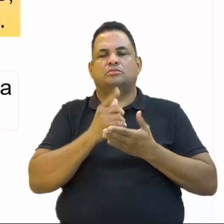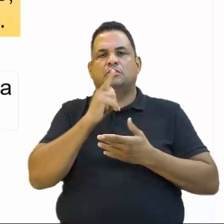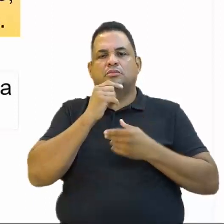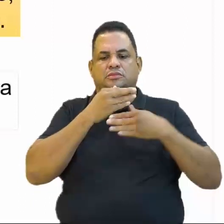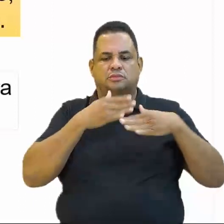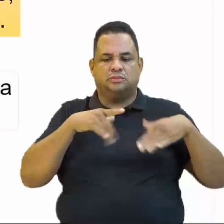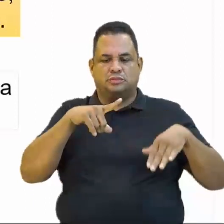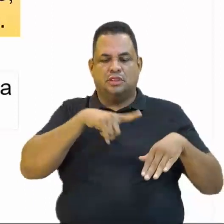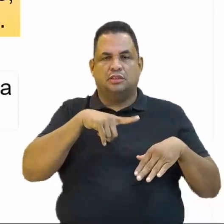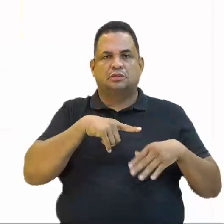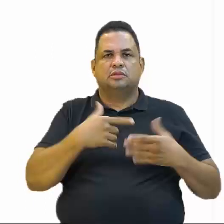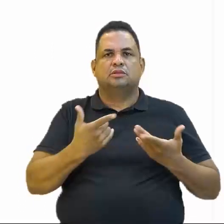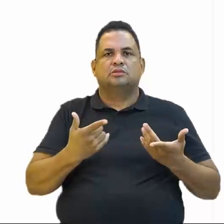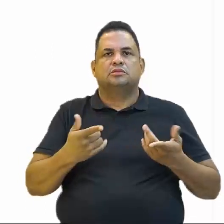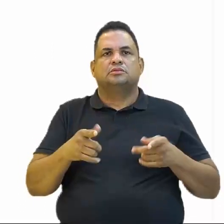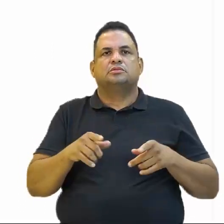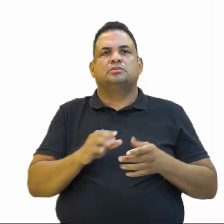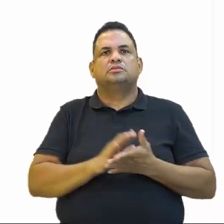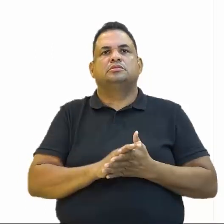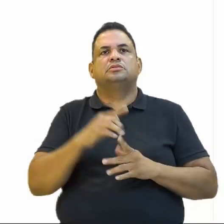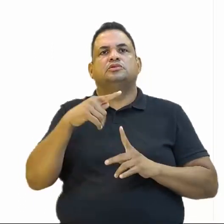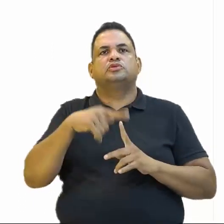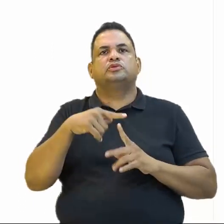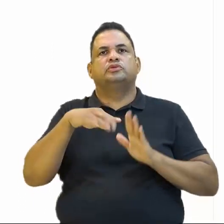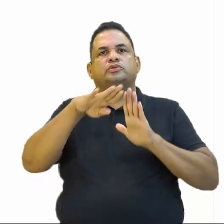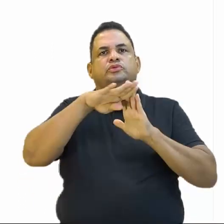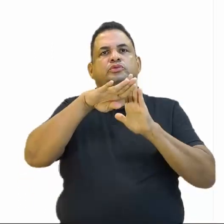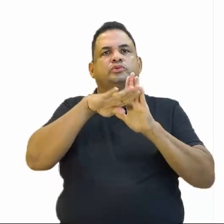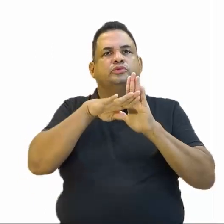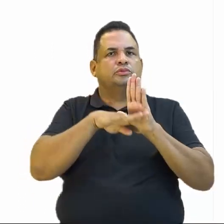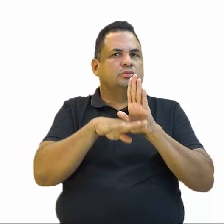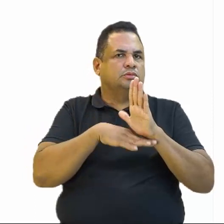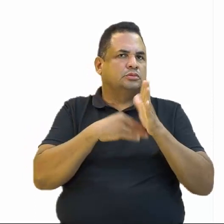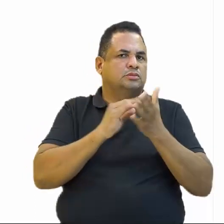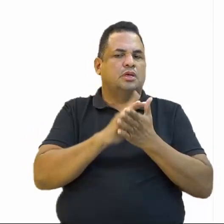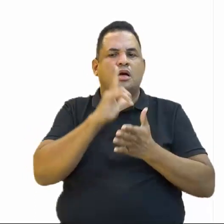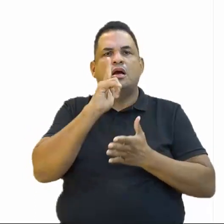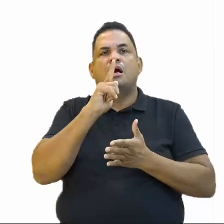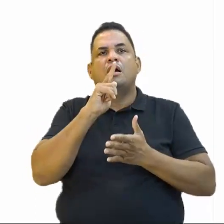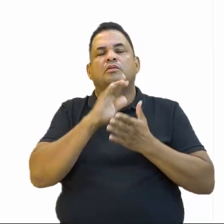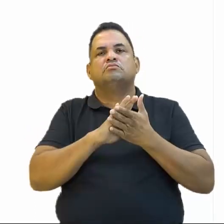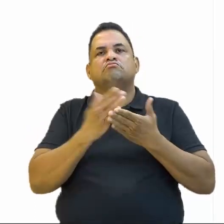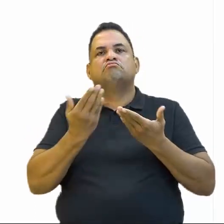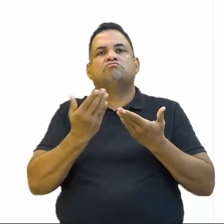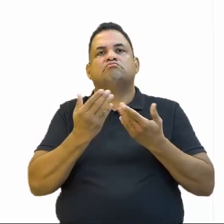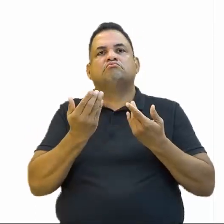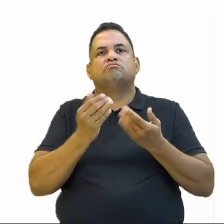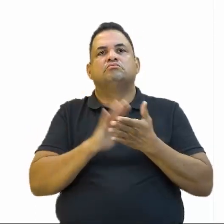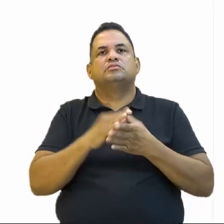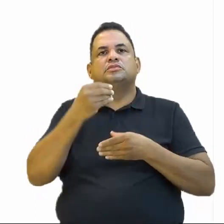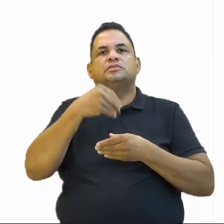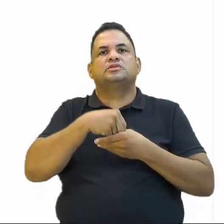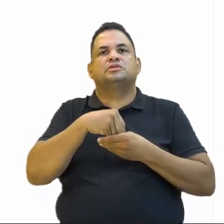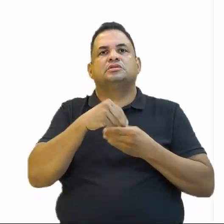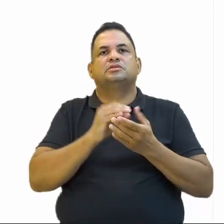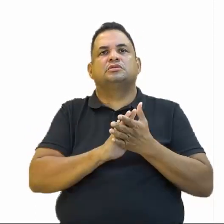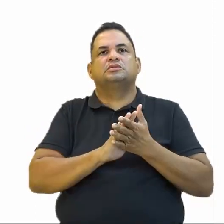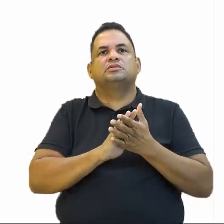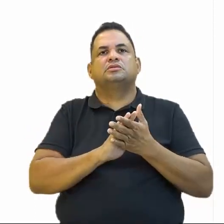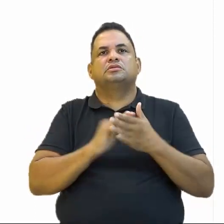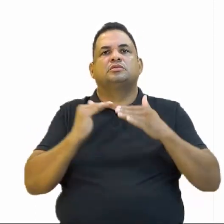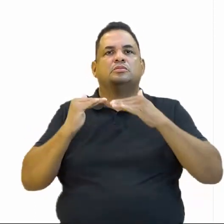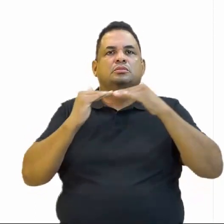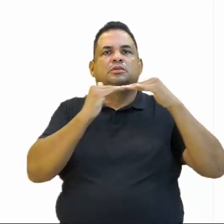viu também o tipo de classificação da água de acordo com o parâmetro de